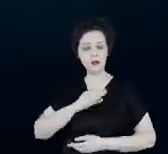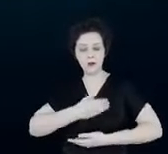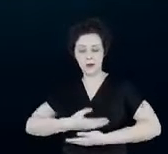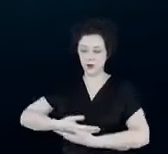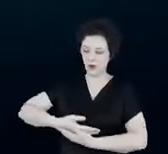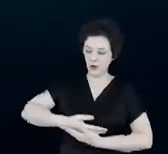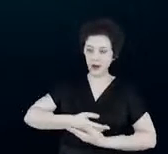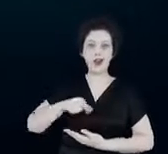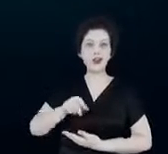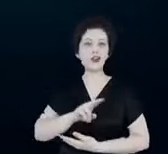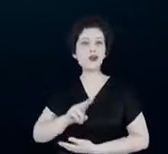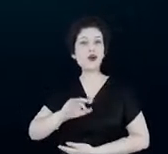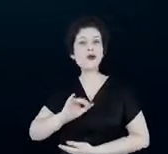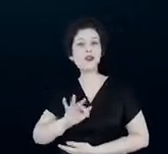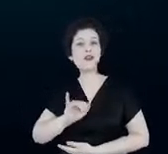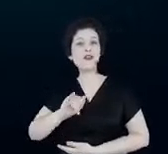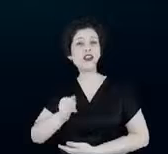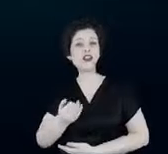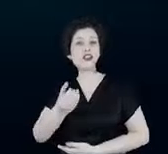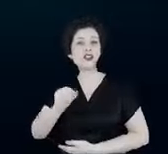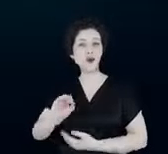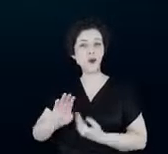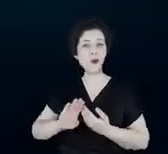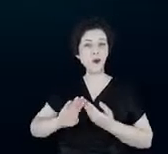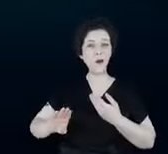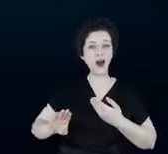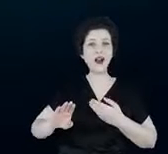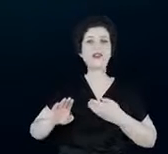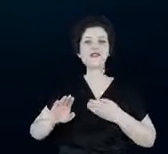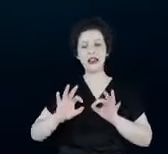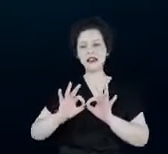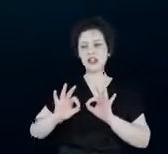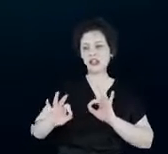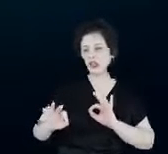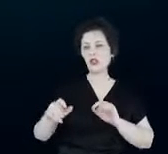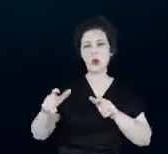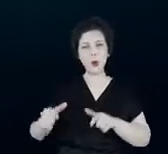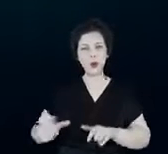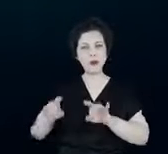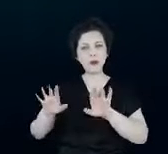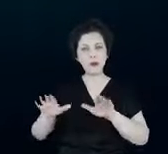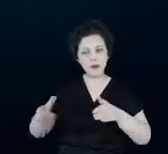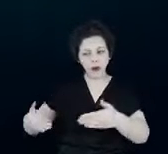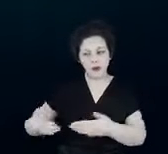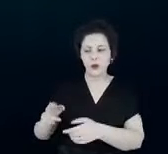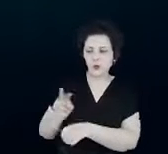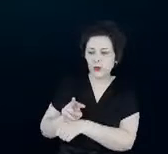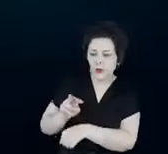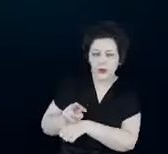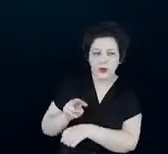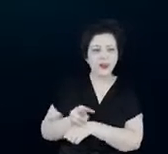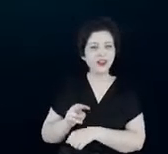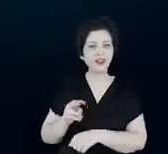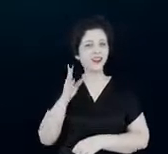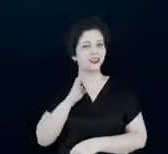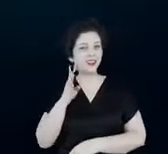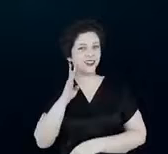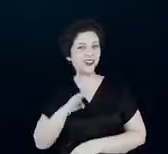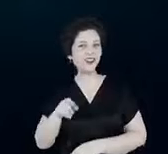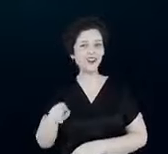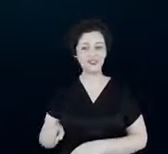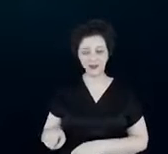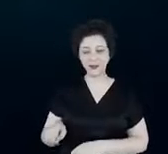chama feijão né licença maternidade e paternidade atendido e assim vai então isso mostra também que o importante você tratar bem né seus o que